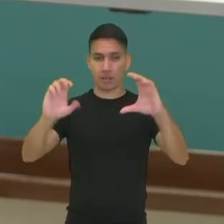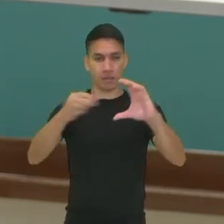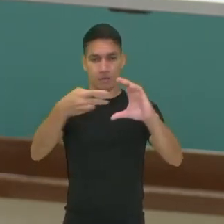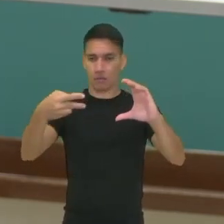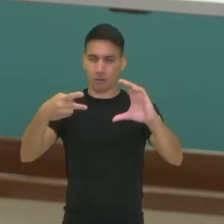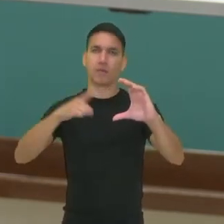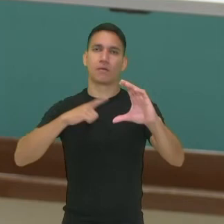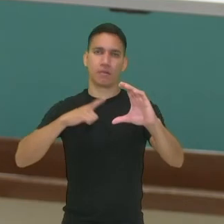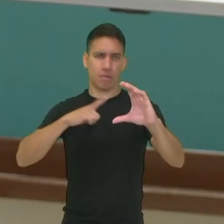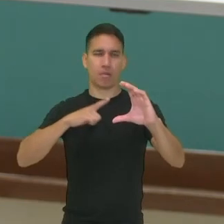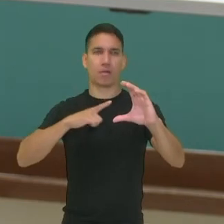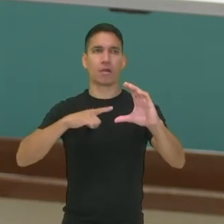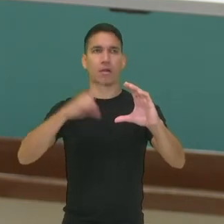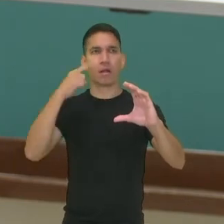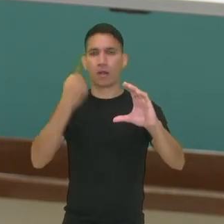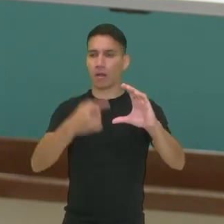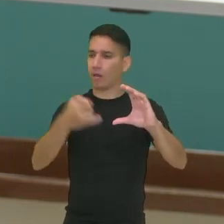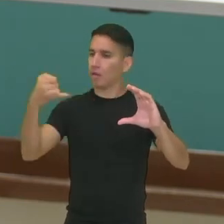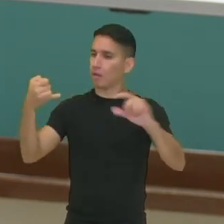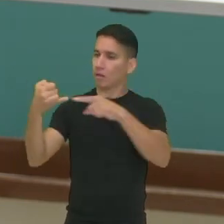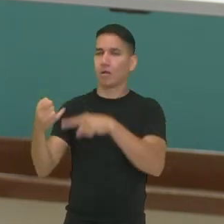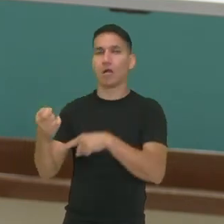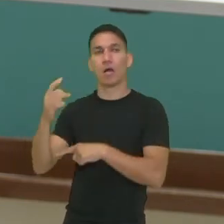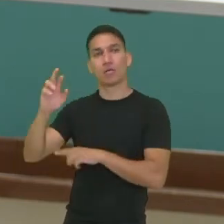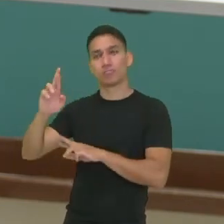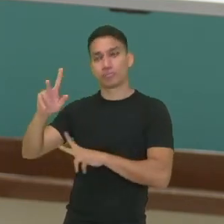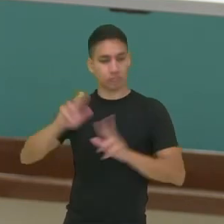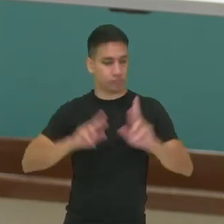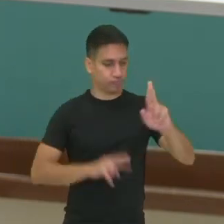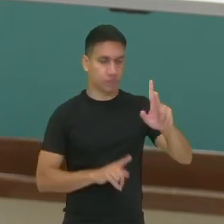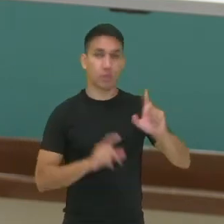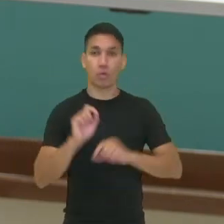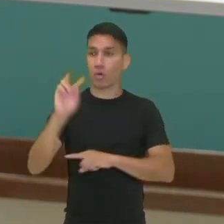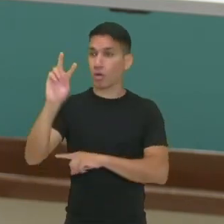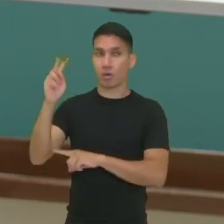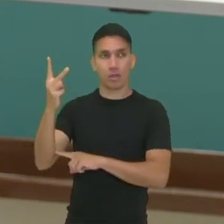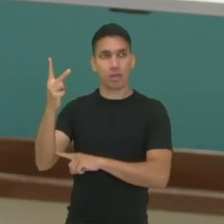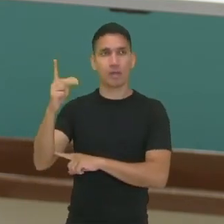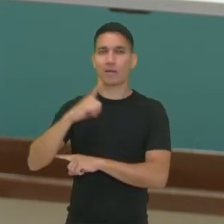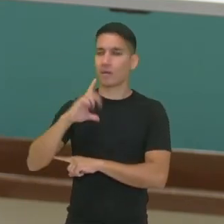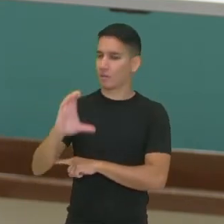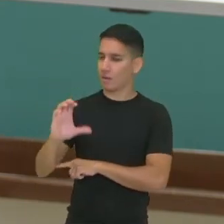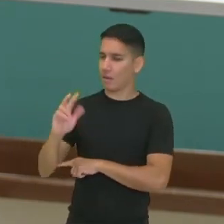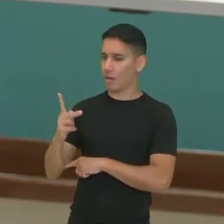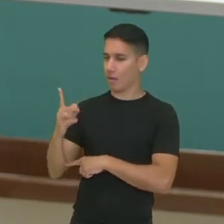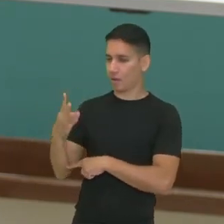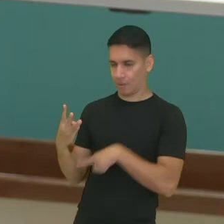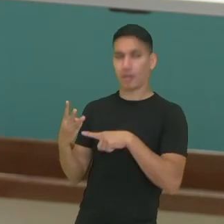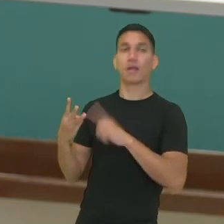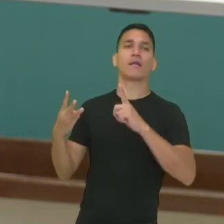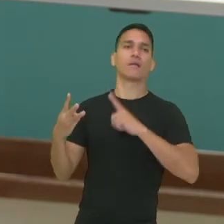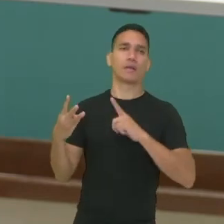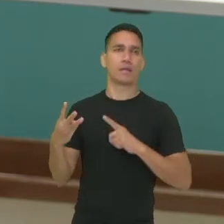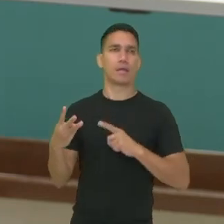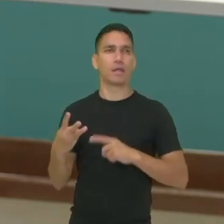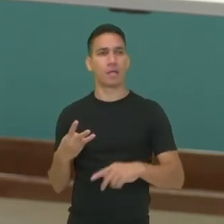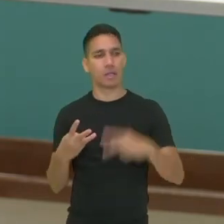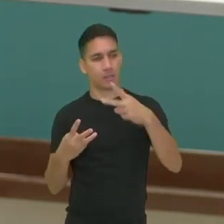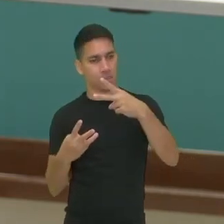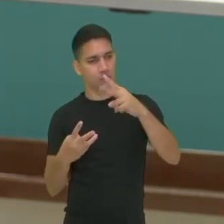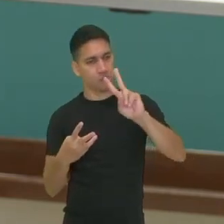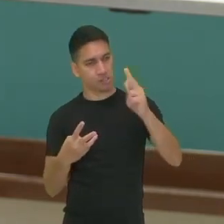química entre os carbonos, ligantes diferentes, hidrogênio aqui, esse CH3, hidrogênio e